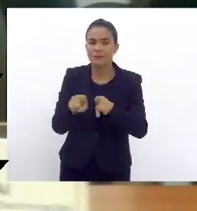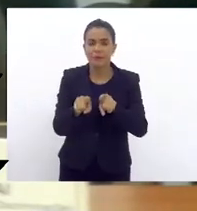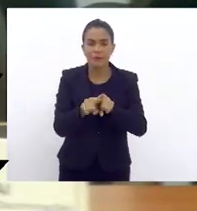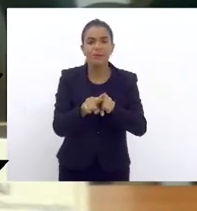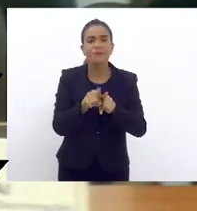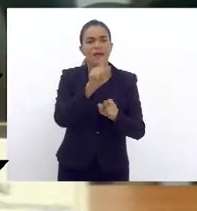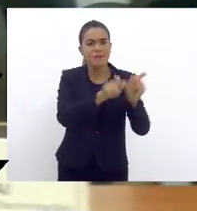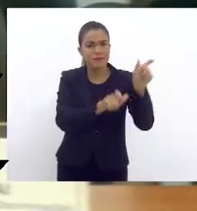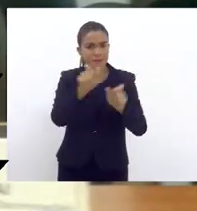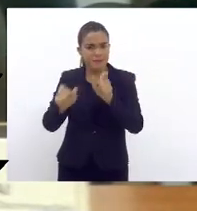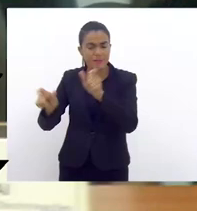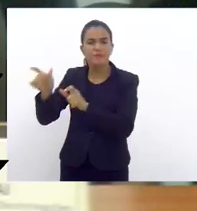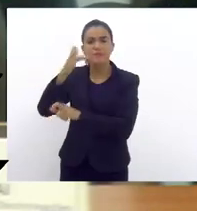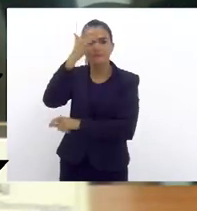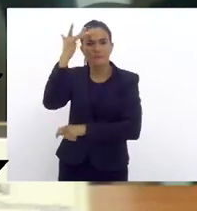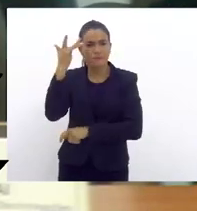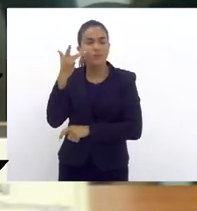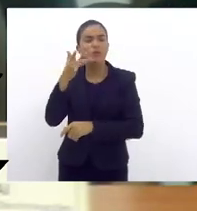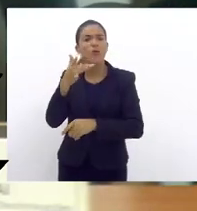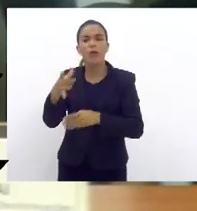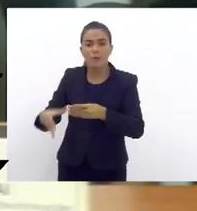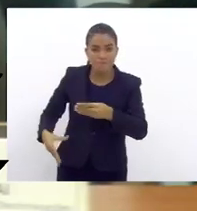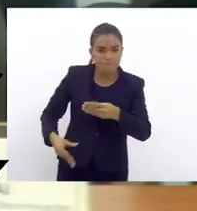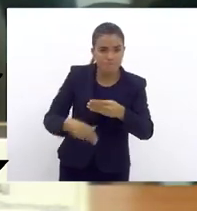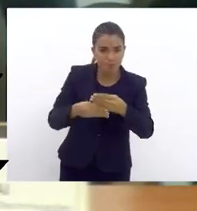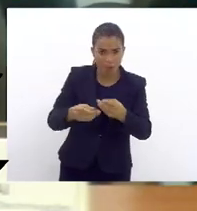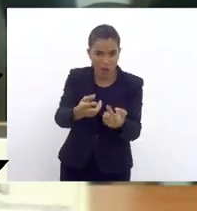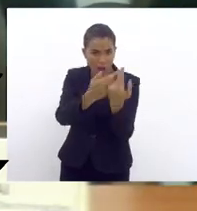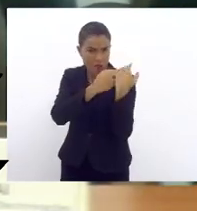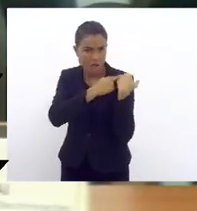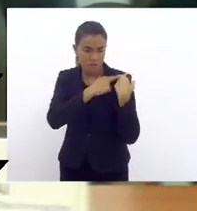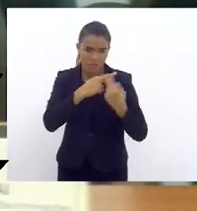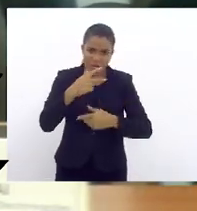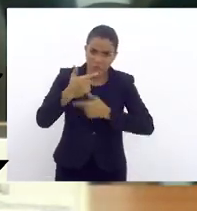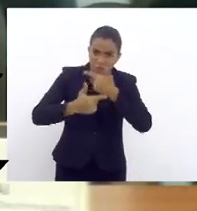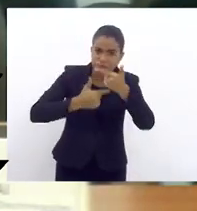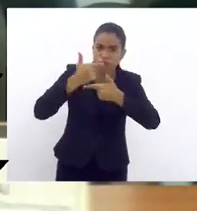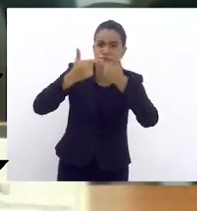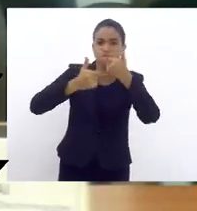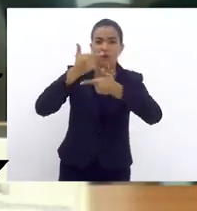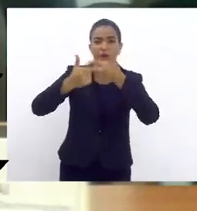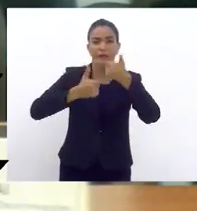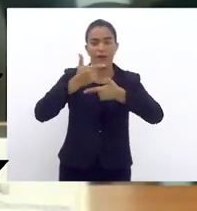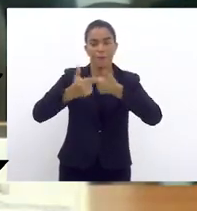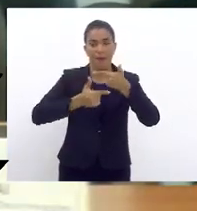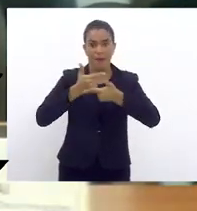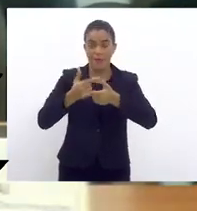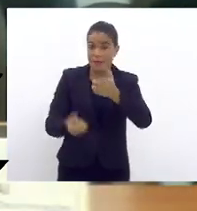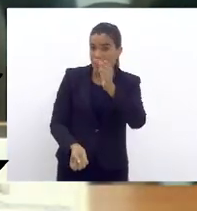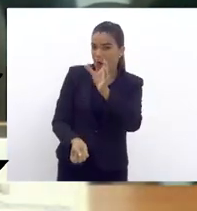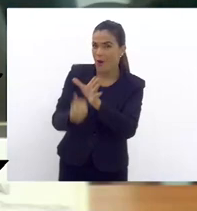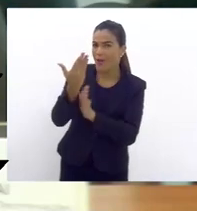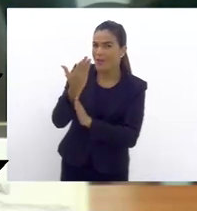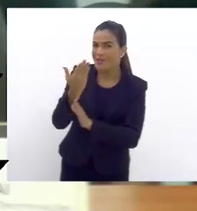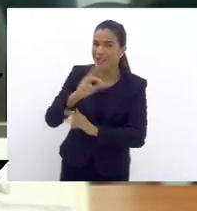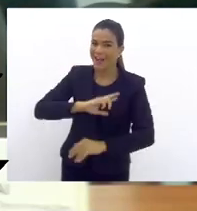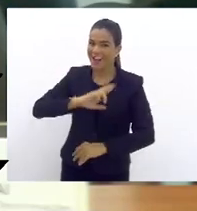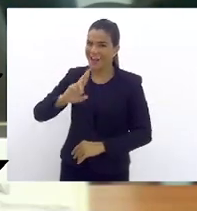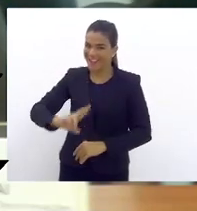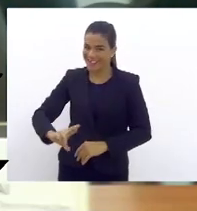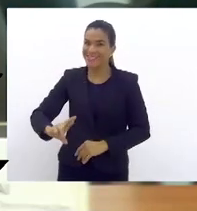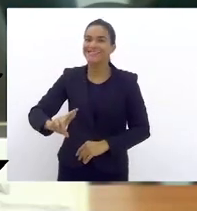foram apelidos a reorganizar a própria fundamentação desse culto dando Inclusive a origem a